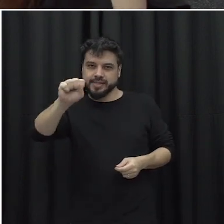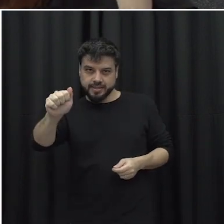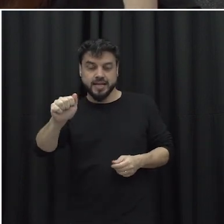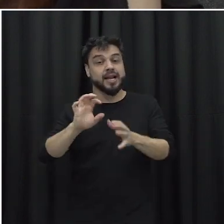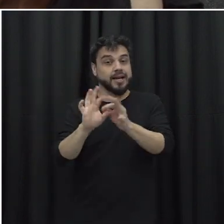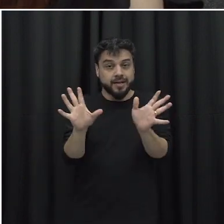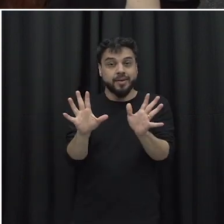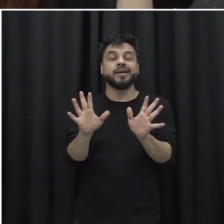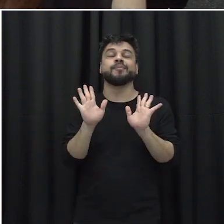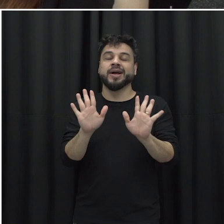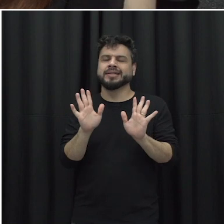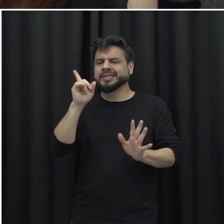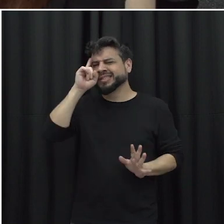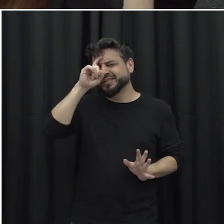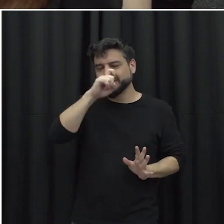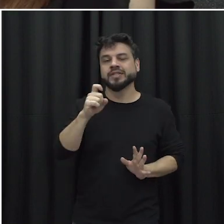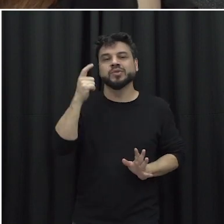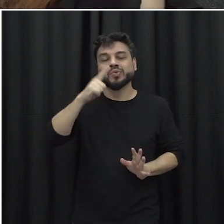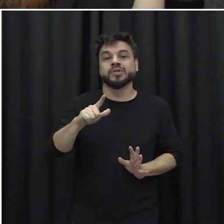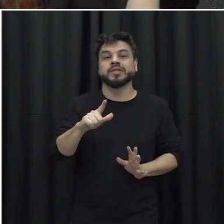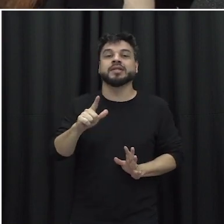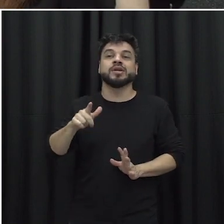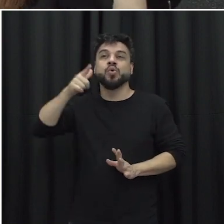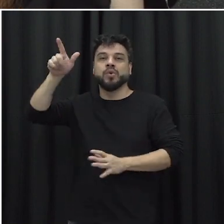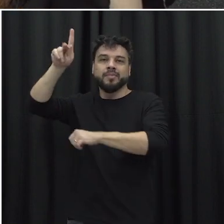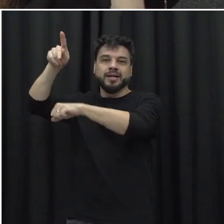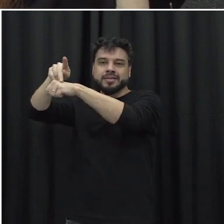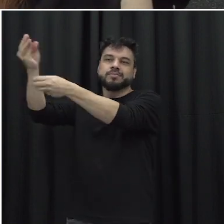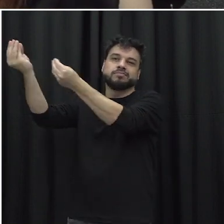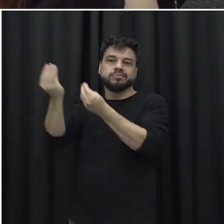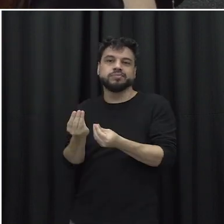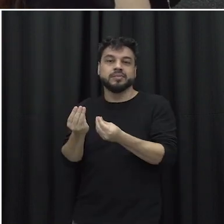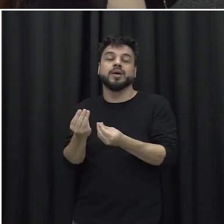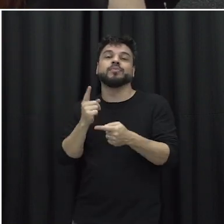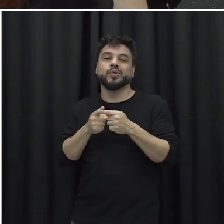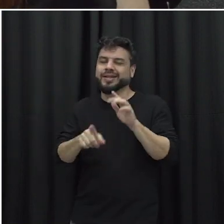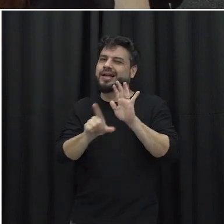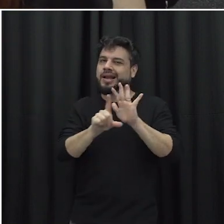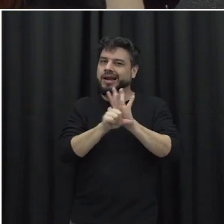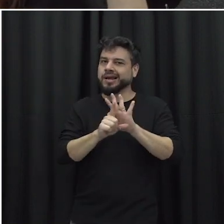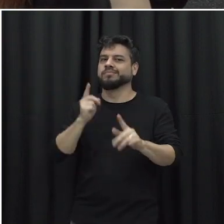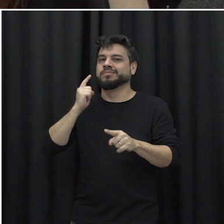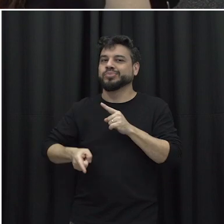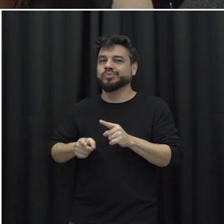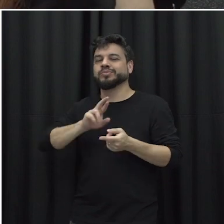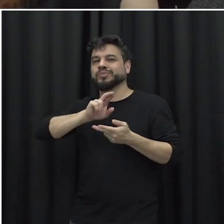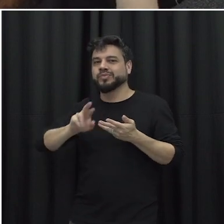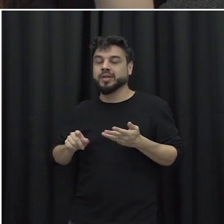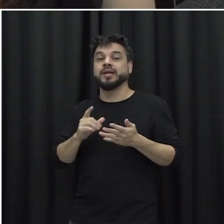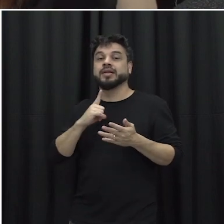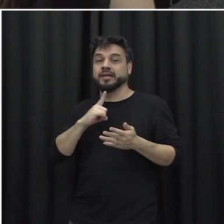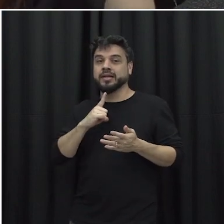na farmácia, ainda é muito difícil a questão de importar. Né, porque nós temos toda uma legislação também exterior